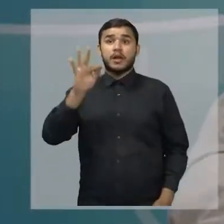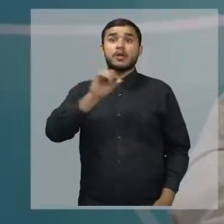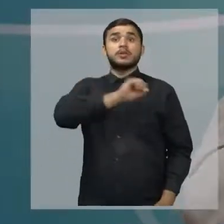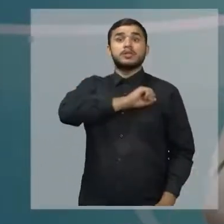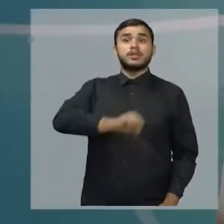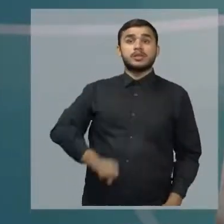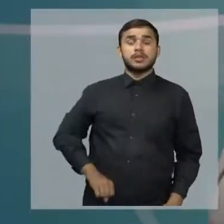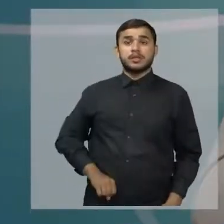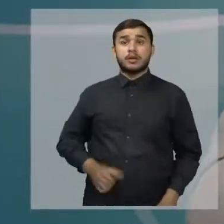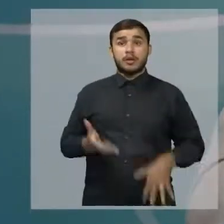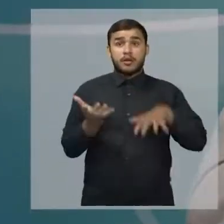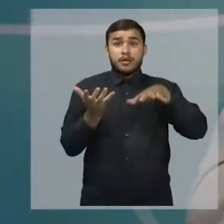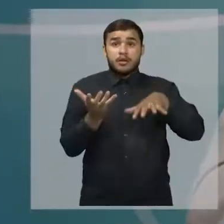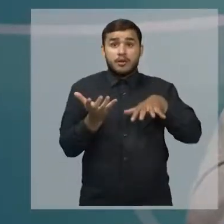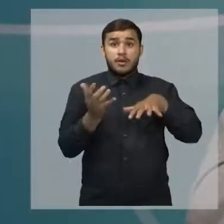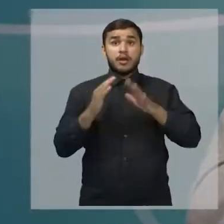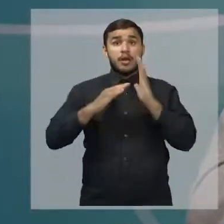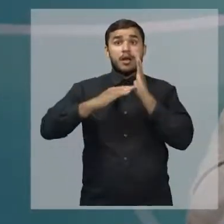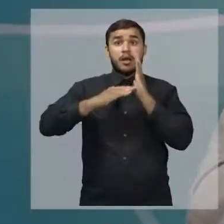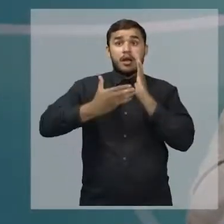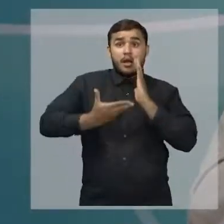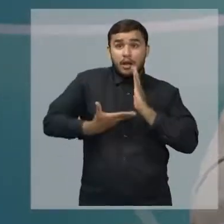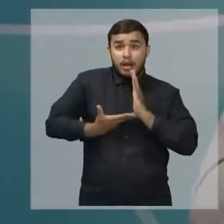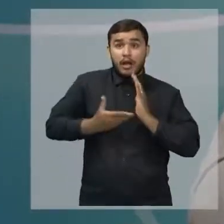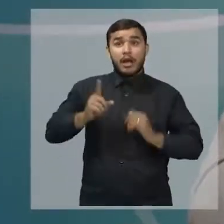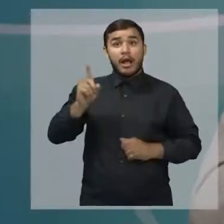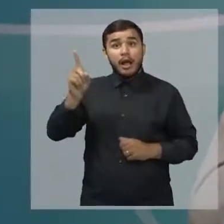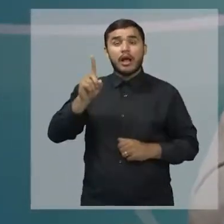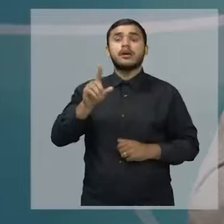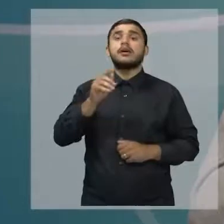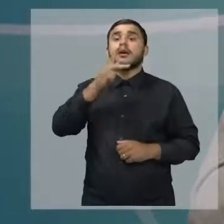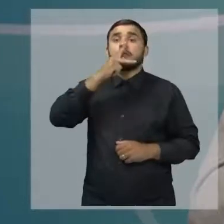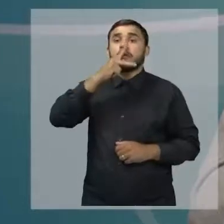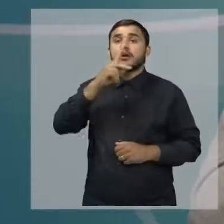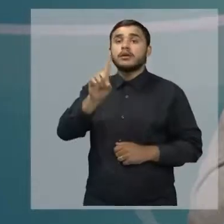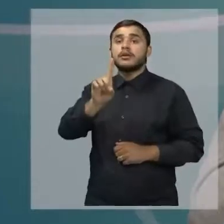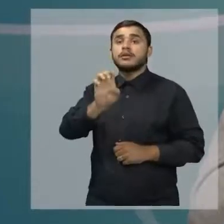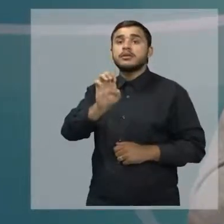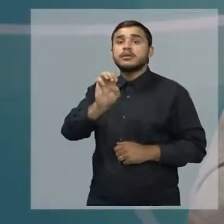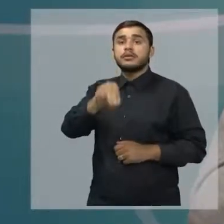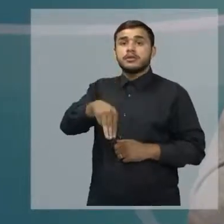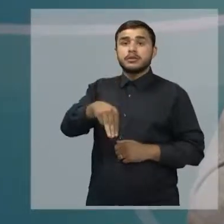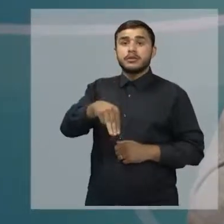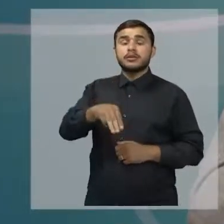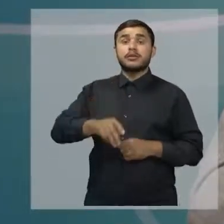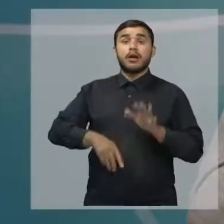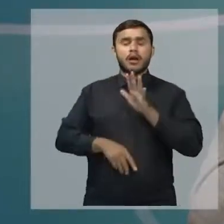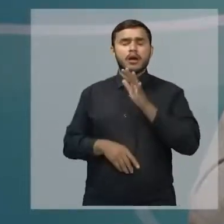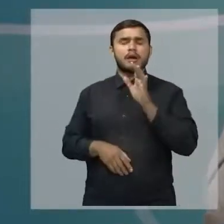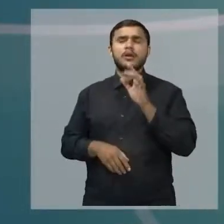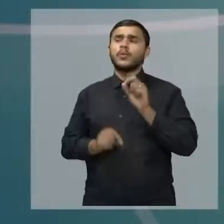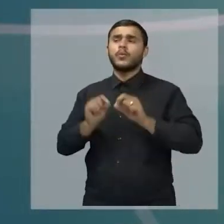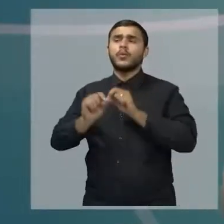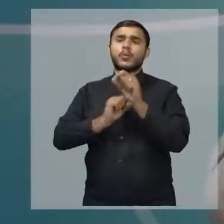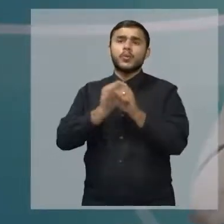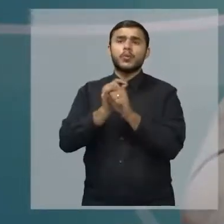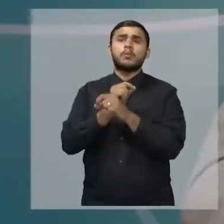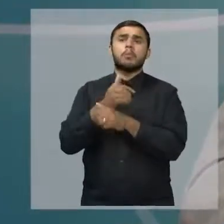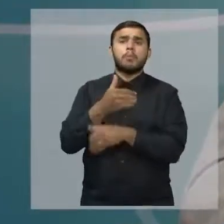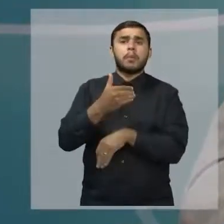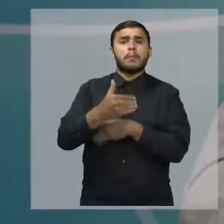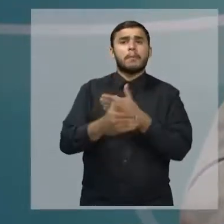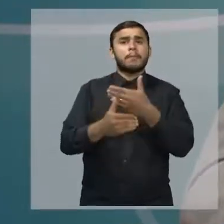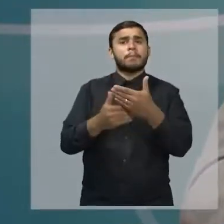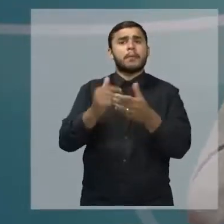organizar o parlamento nos últimos meses, desde janeiro, com a assunção do novo governo, o parlamento é que está levando